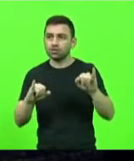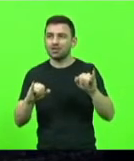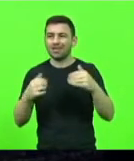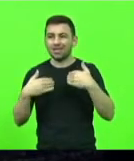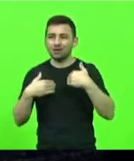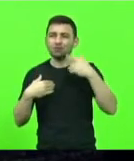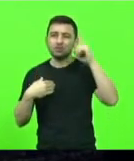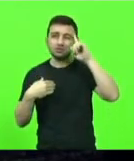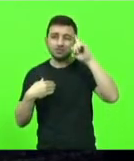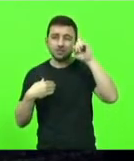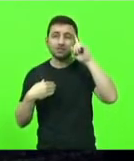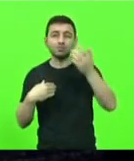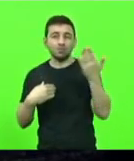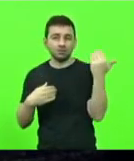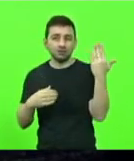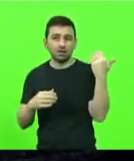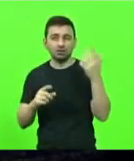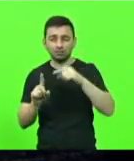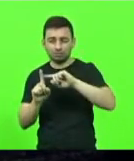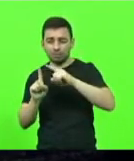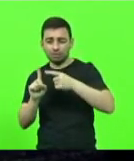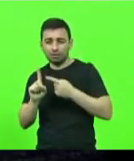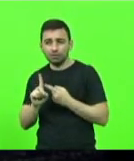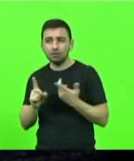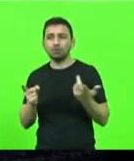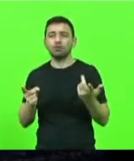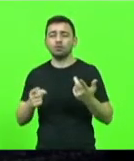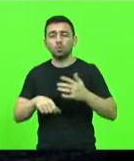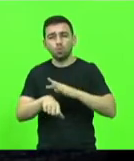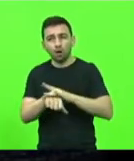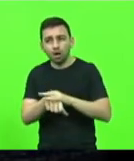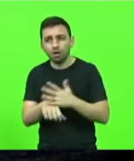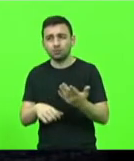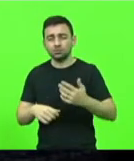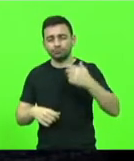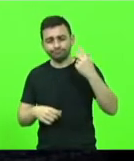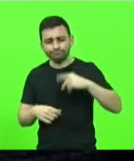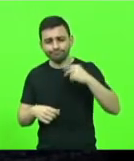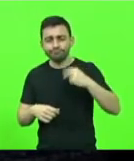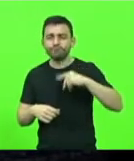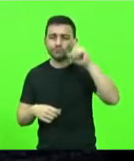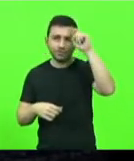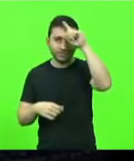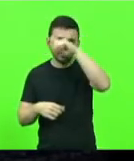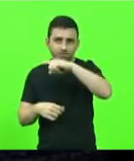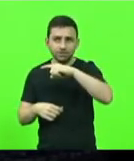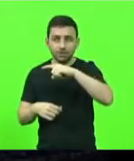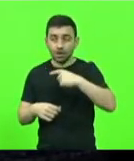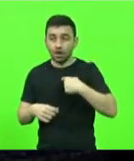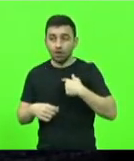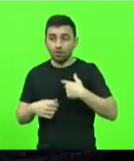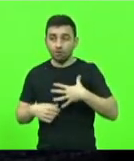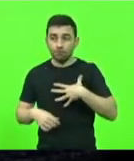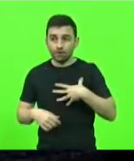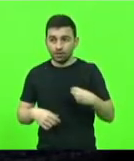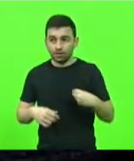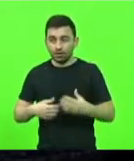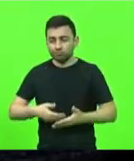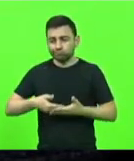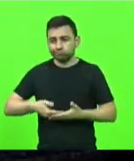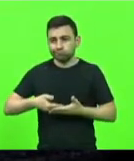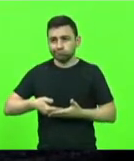nos dias surrados pela doença e quando eu carregava a filha no colo meu bebê de